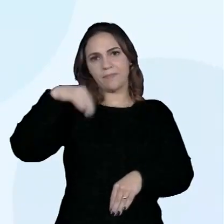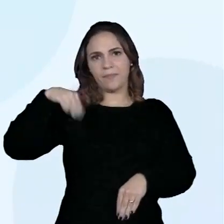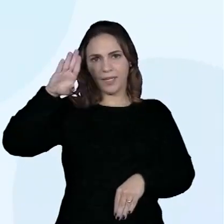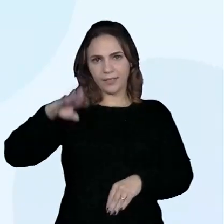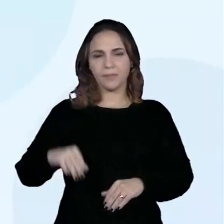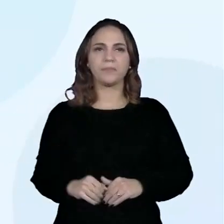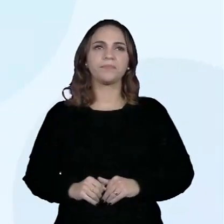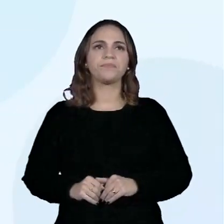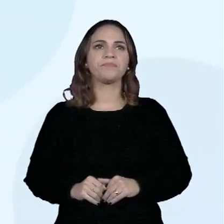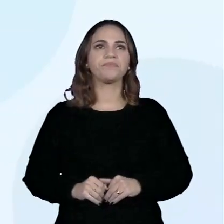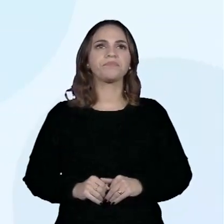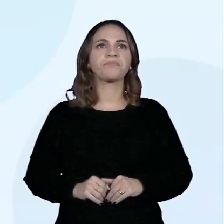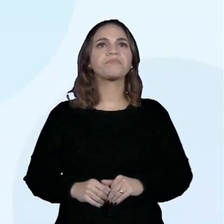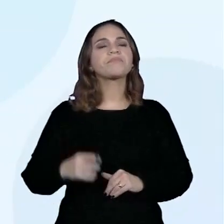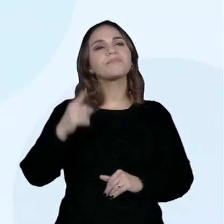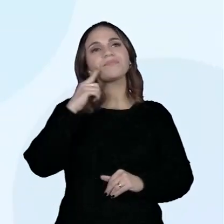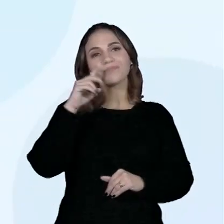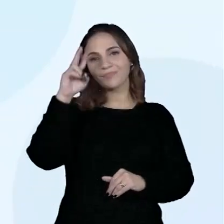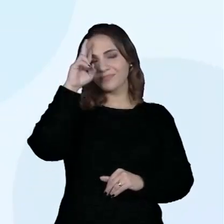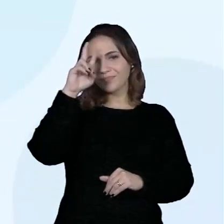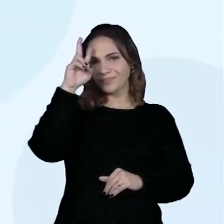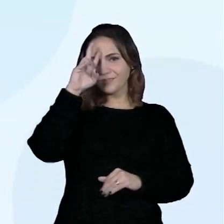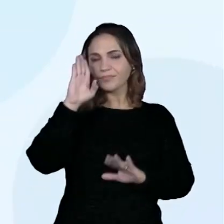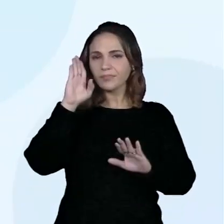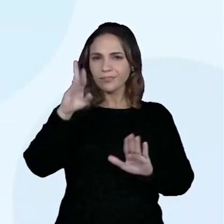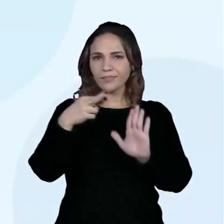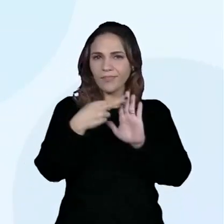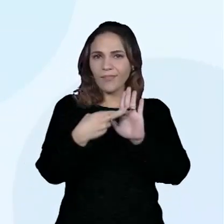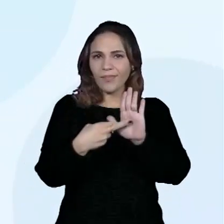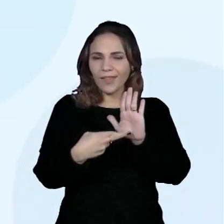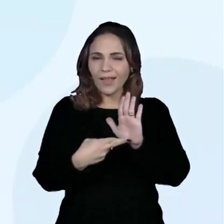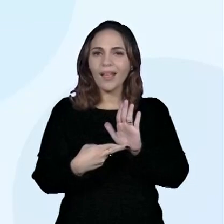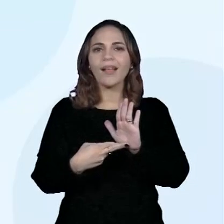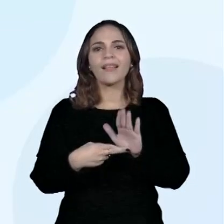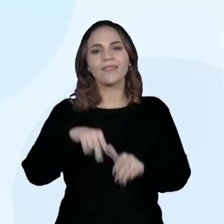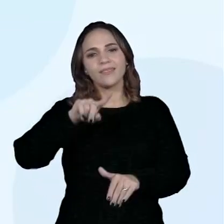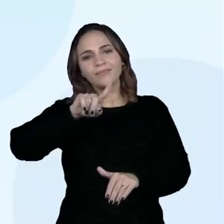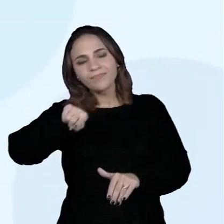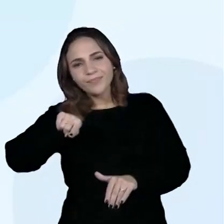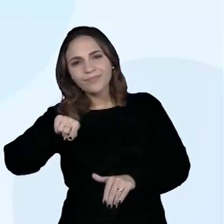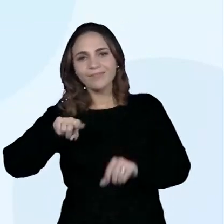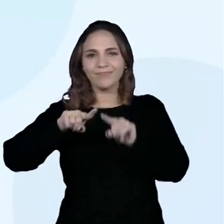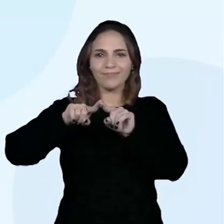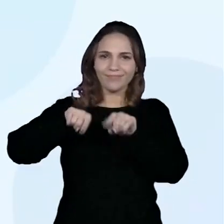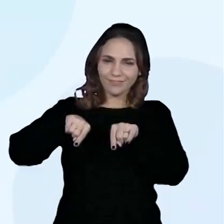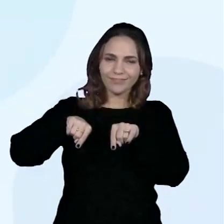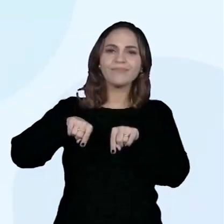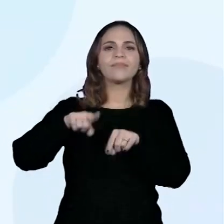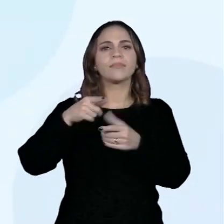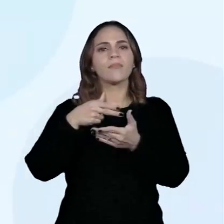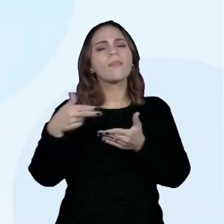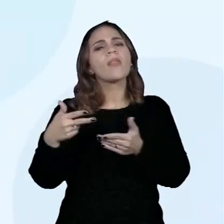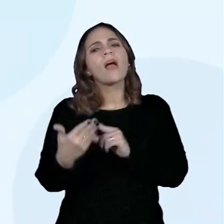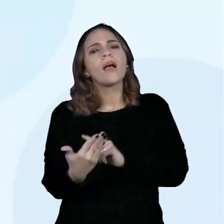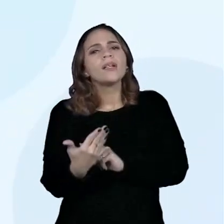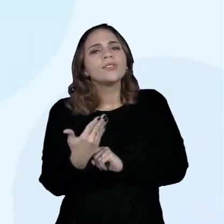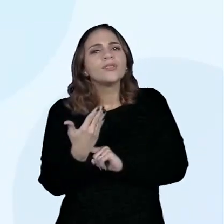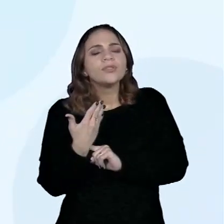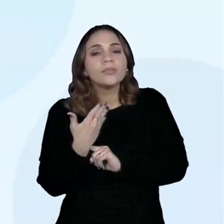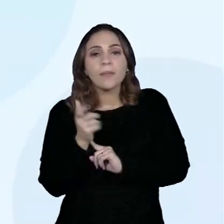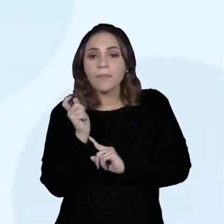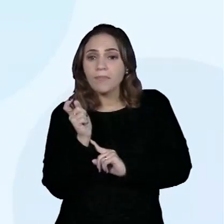Relembre, as regras de acentuação nos ajudam a acentuar